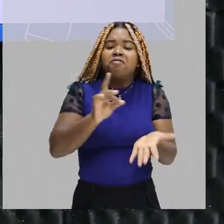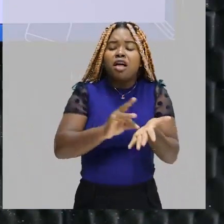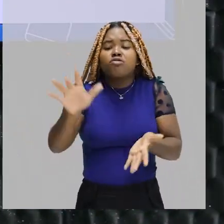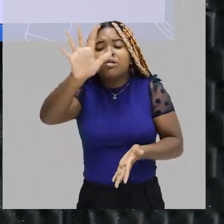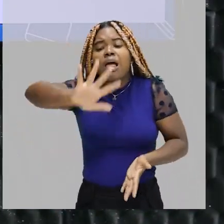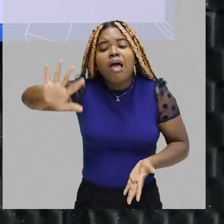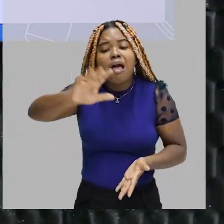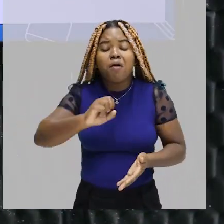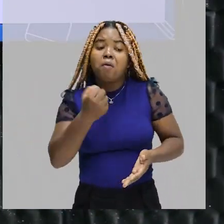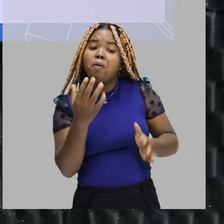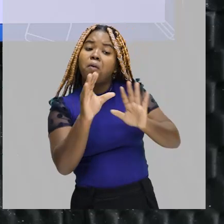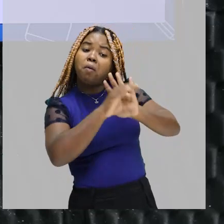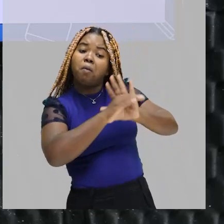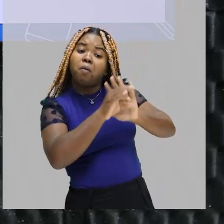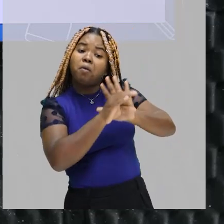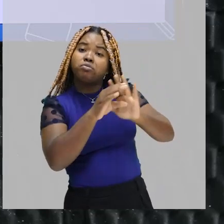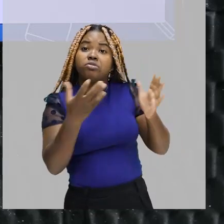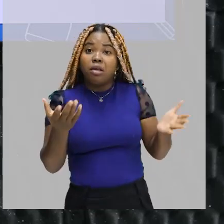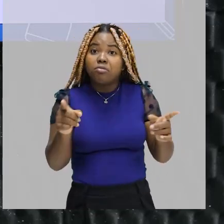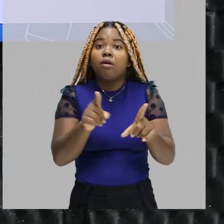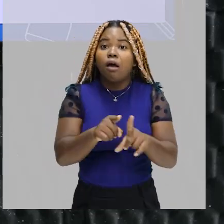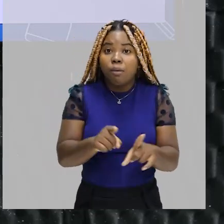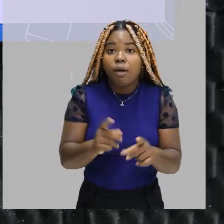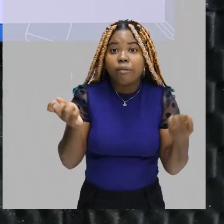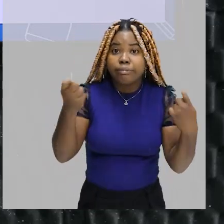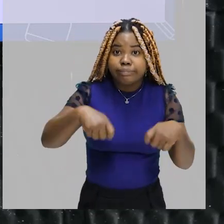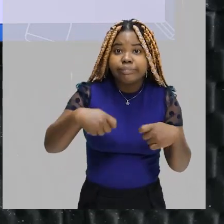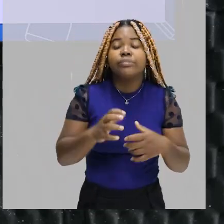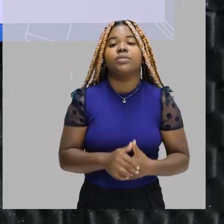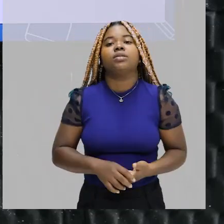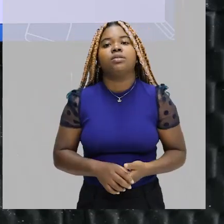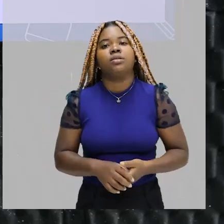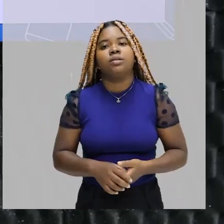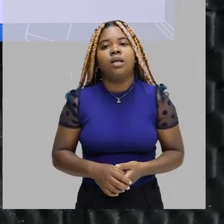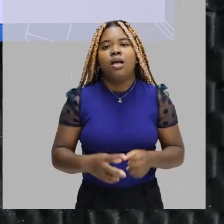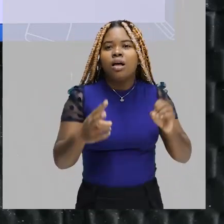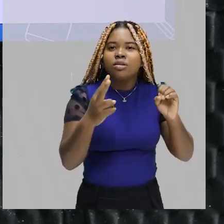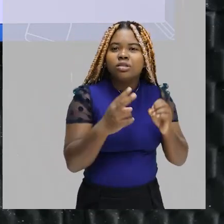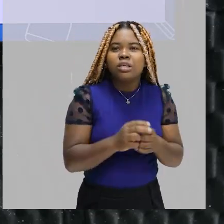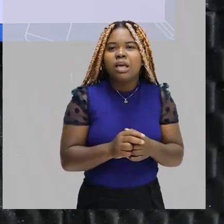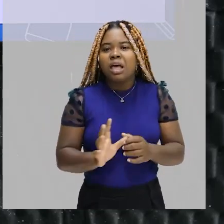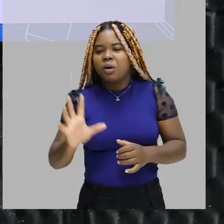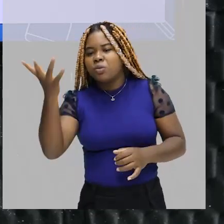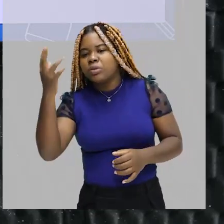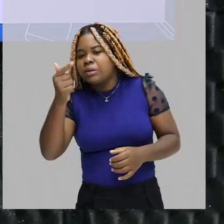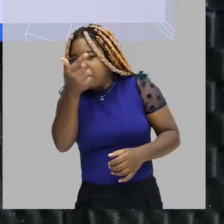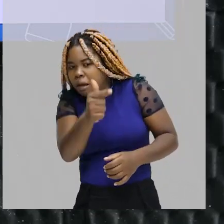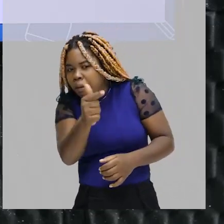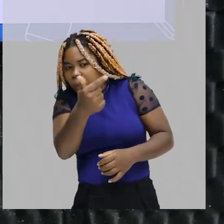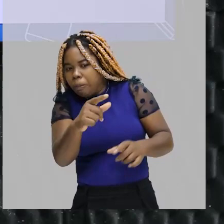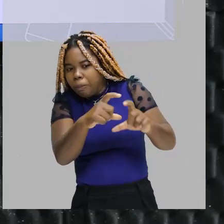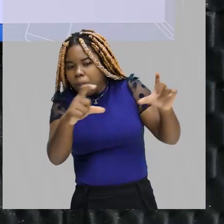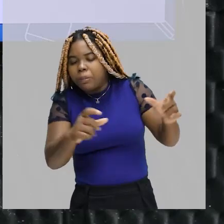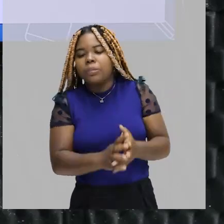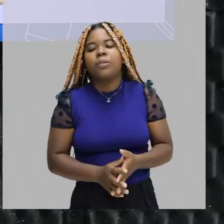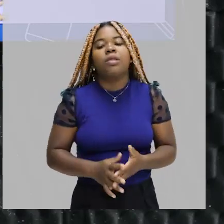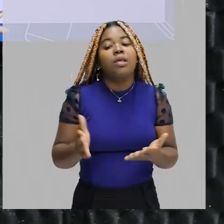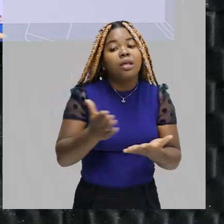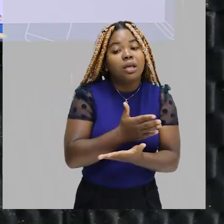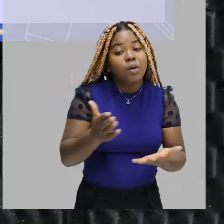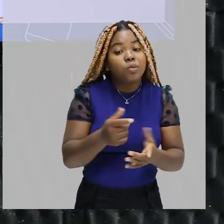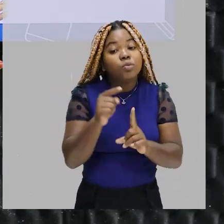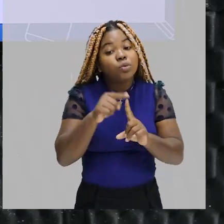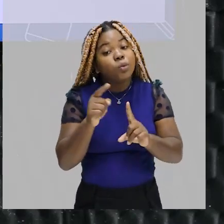ou conceitos que são generalizados, ações repetidas e, em algumas circunstâncias,